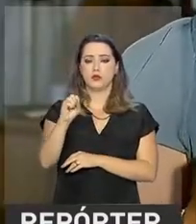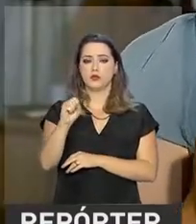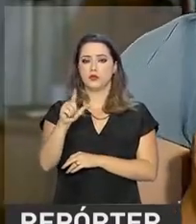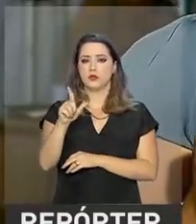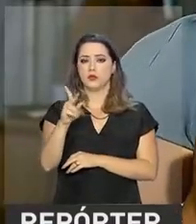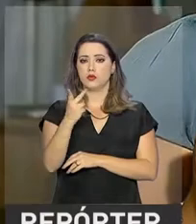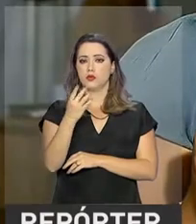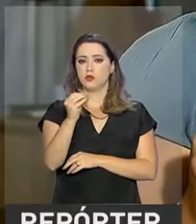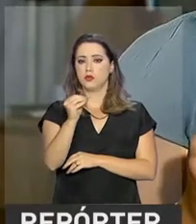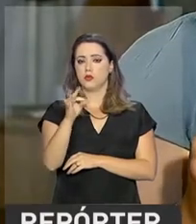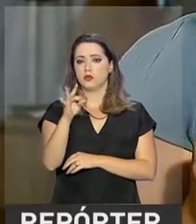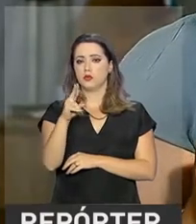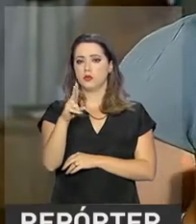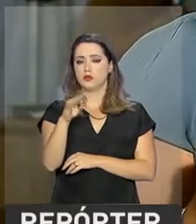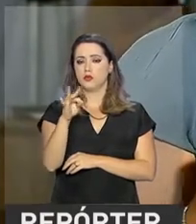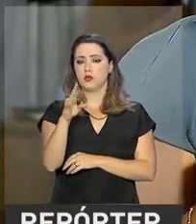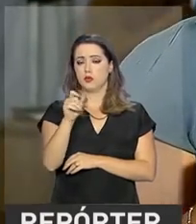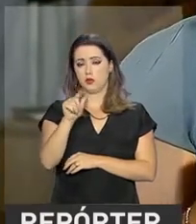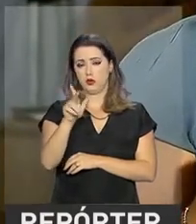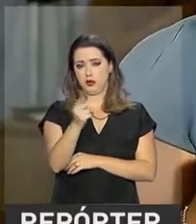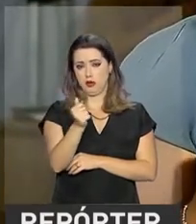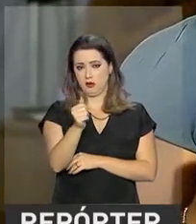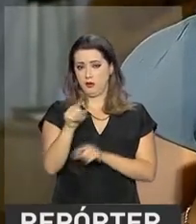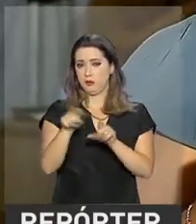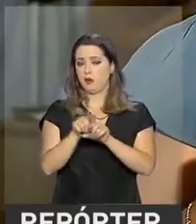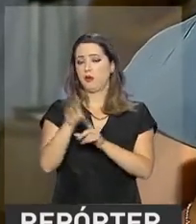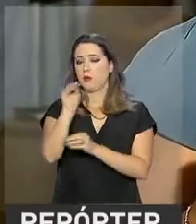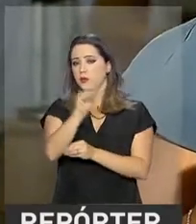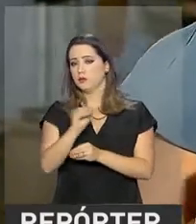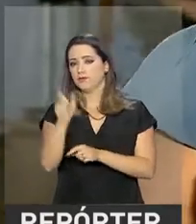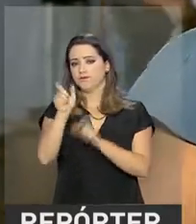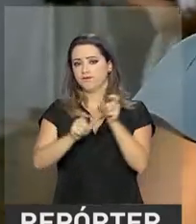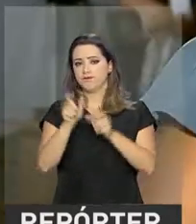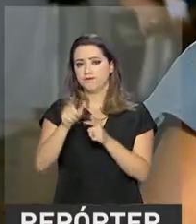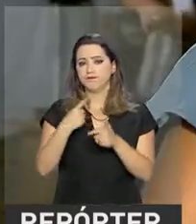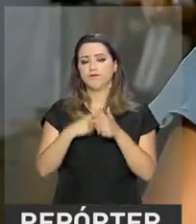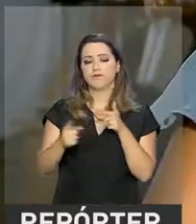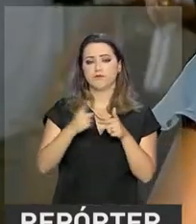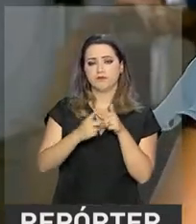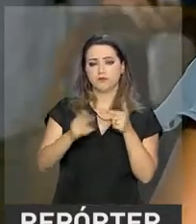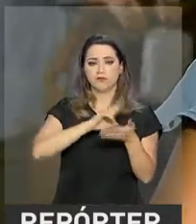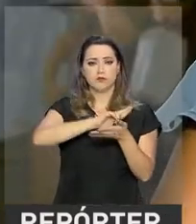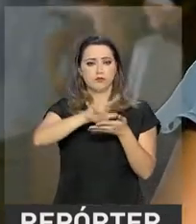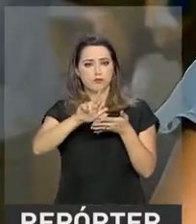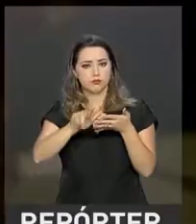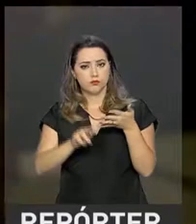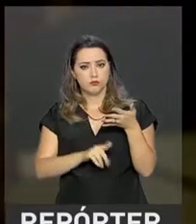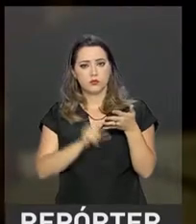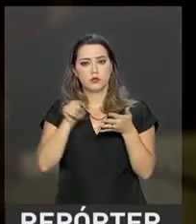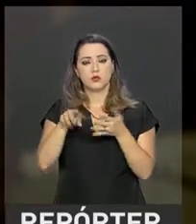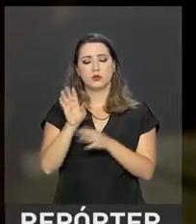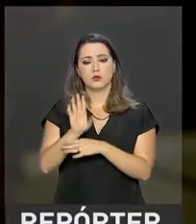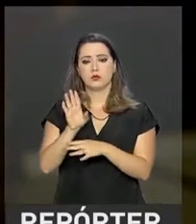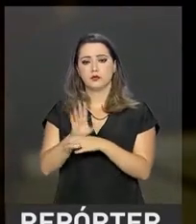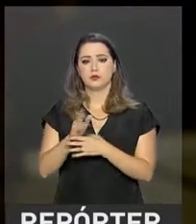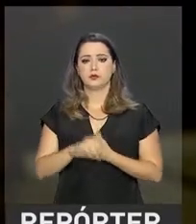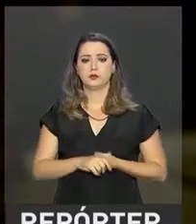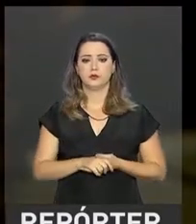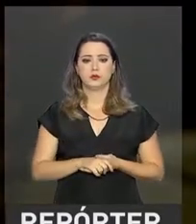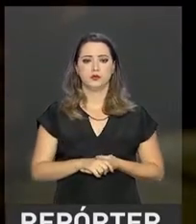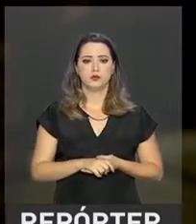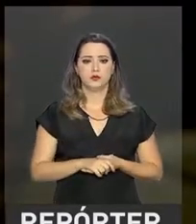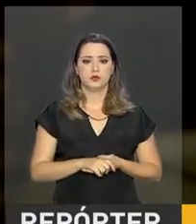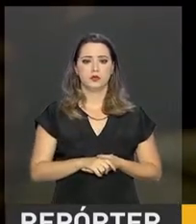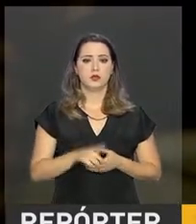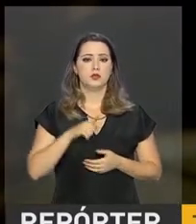pessoas vítimas de violência ou que sofreram algum abuso psicológico também tem suporte por aqui o acnur também procura